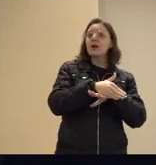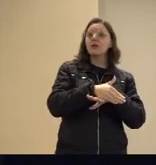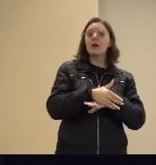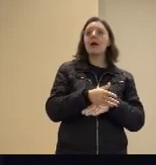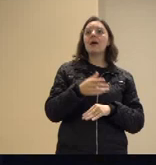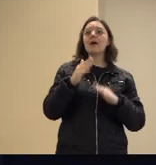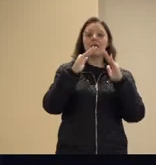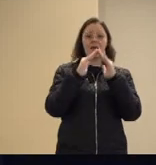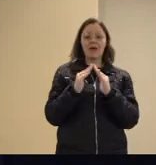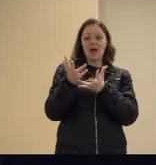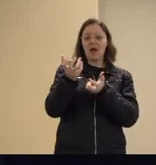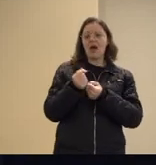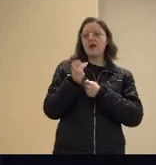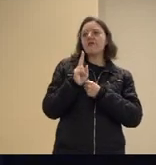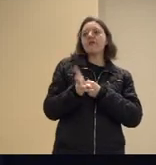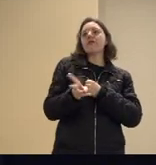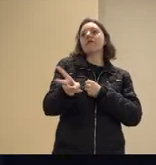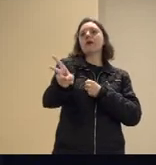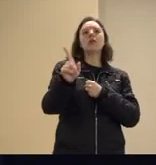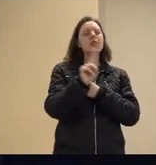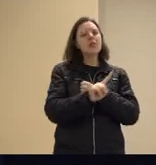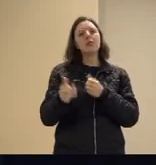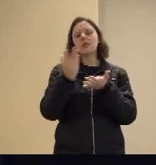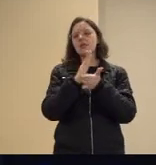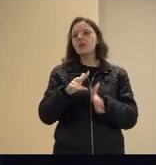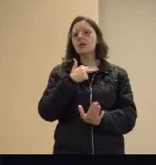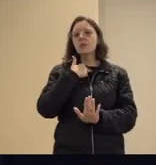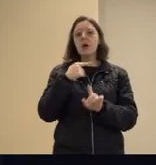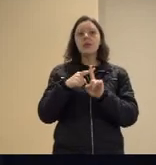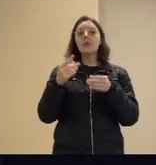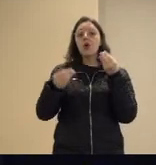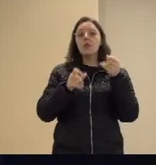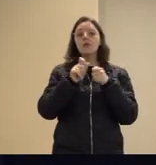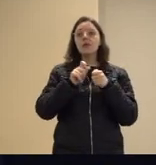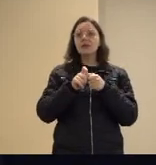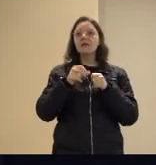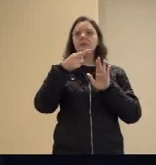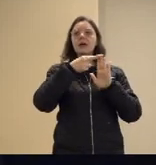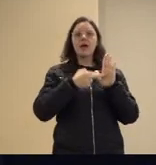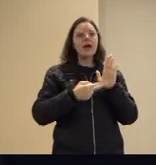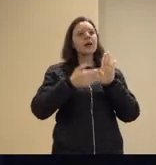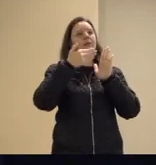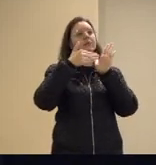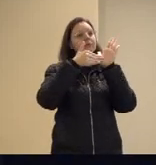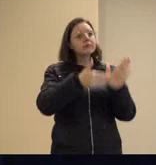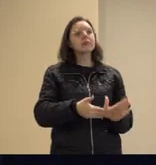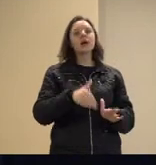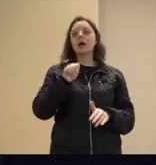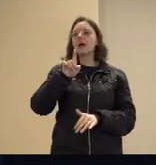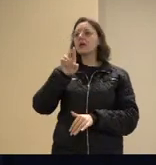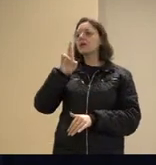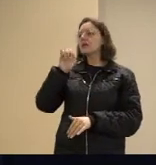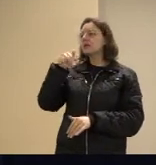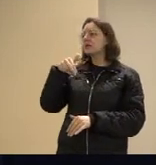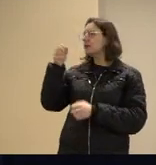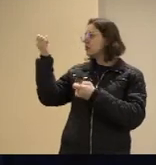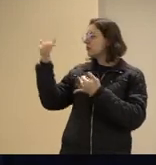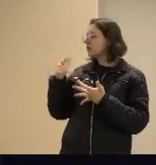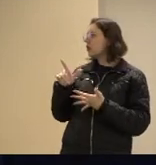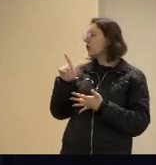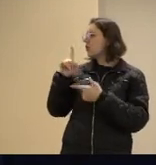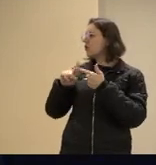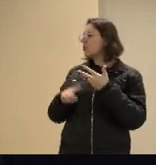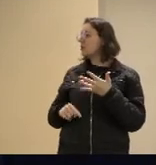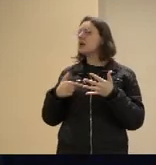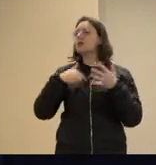sempre. Como fazer isso, não ficar para sempre? Sigam as regras. A Adriana citou algumas, eu cito outra.